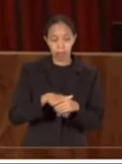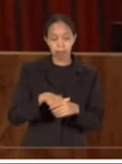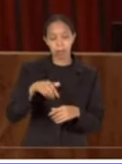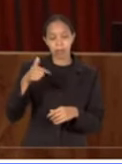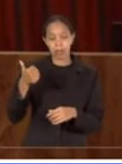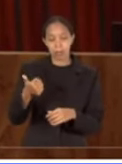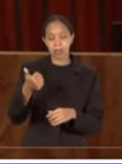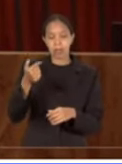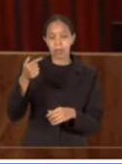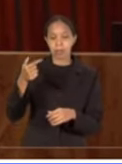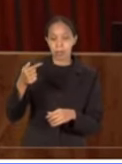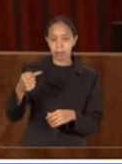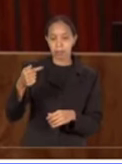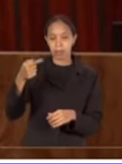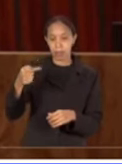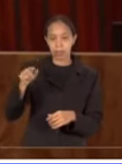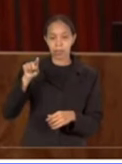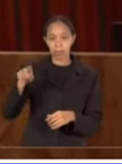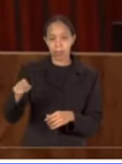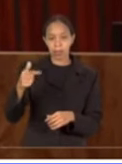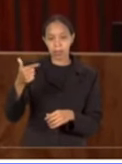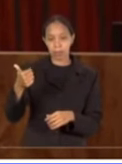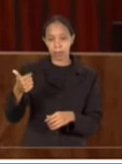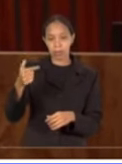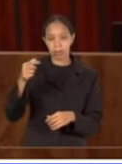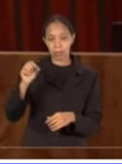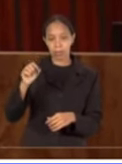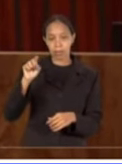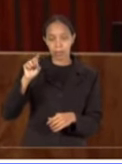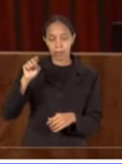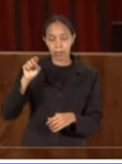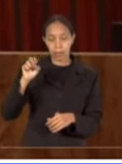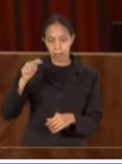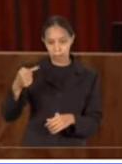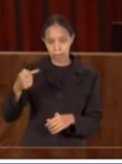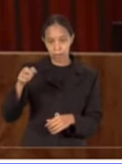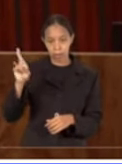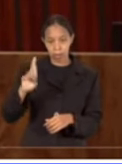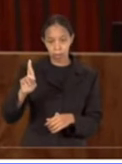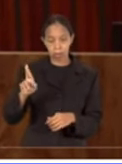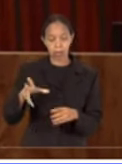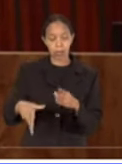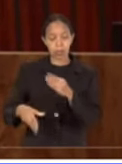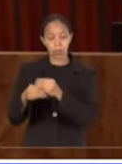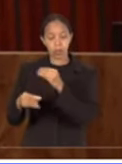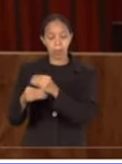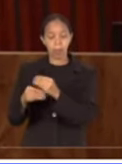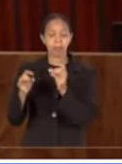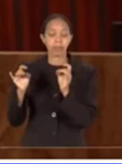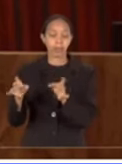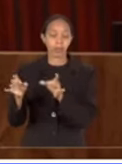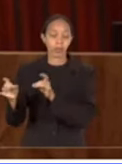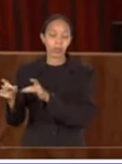R$ 167.117 a serem também totalizados no cômputo dos gastos